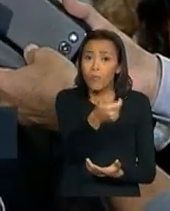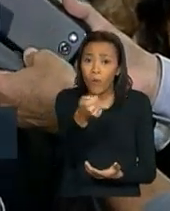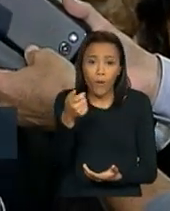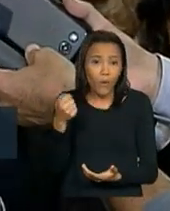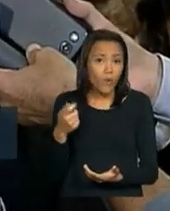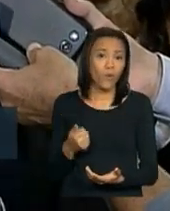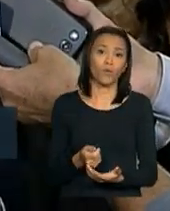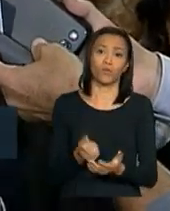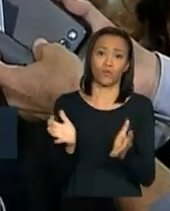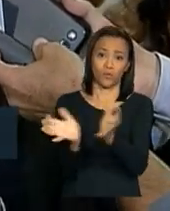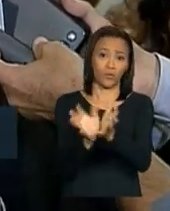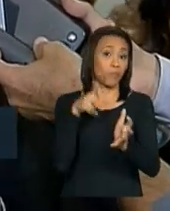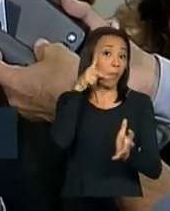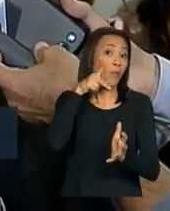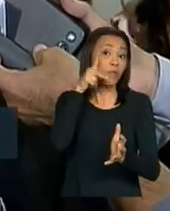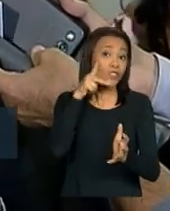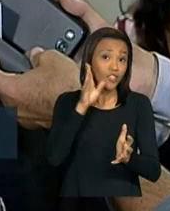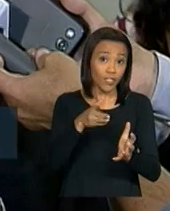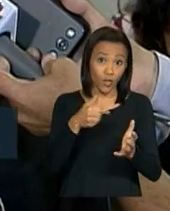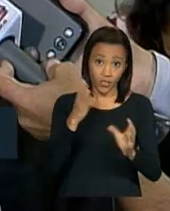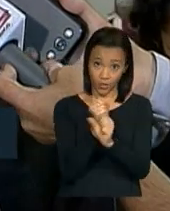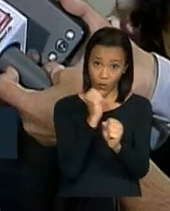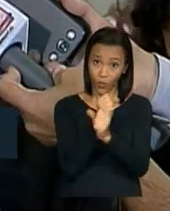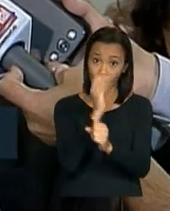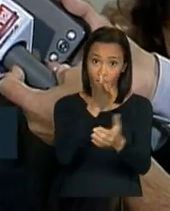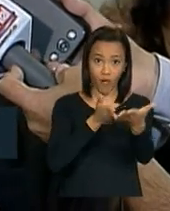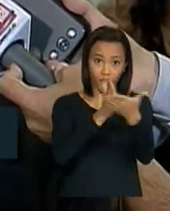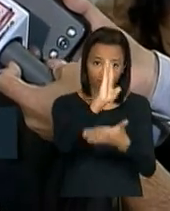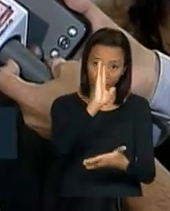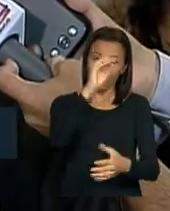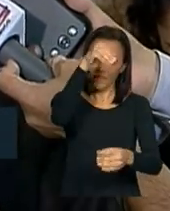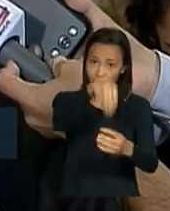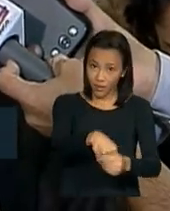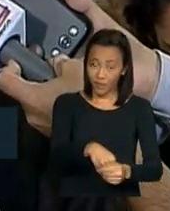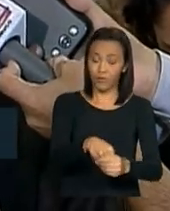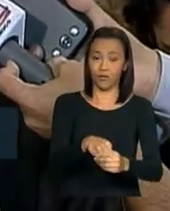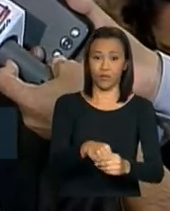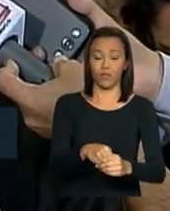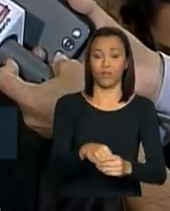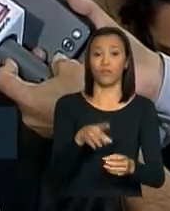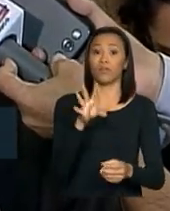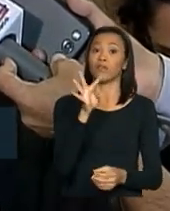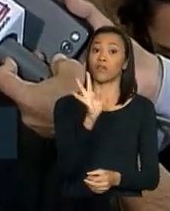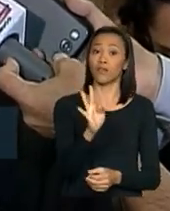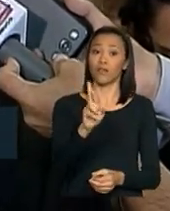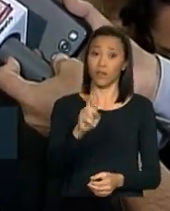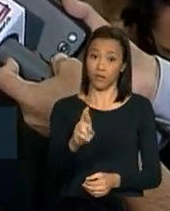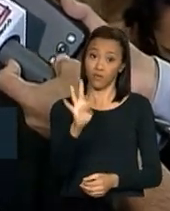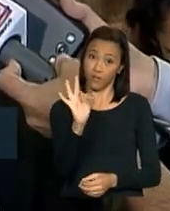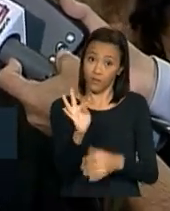tem todas as contas aprovadas no Tribunal Superior Eleitoral. Nós não temos nada a esconder,